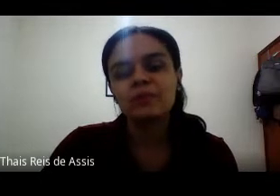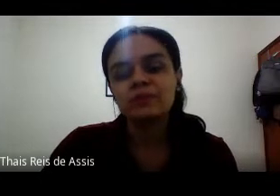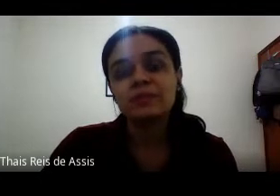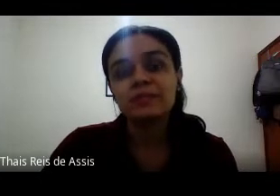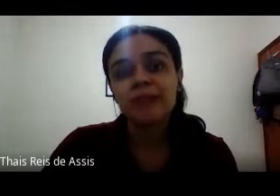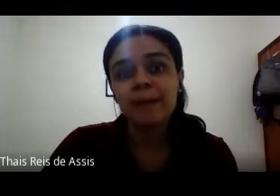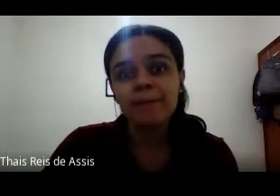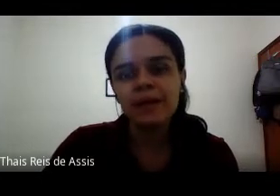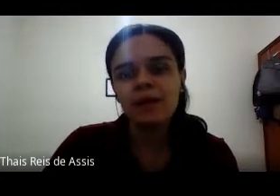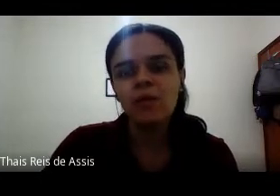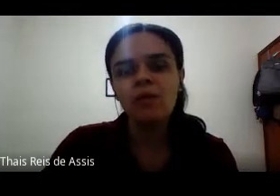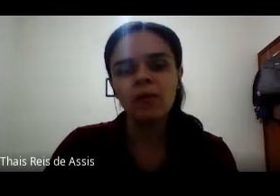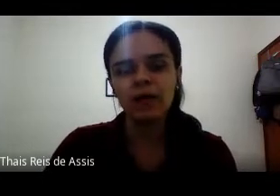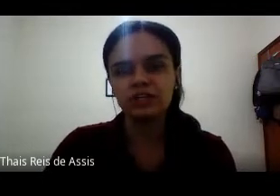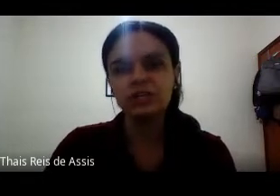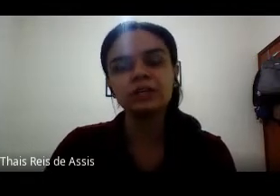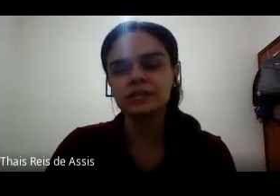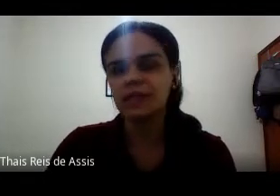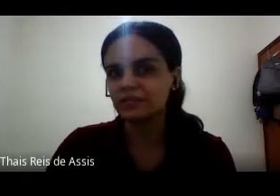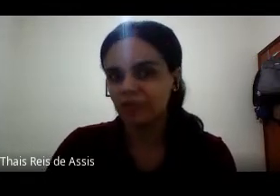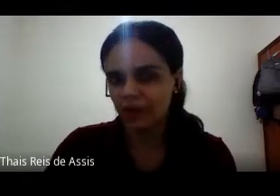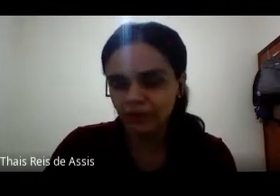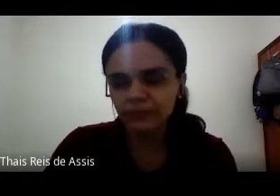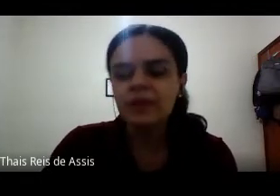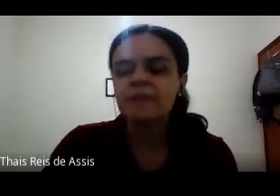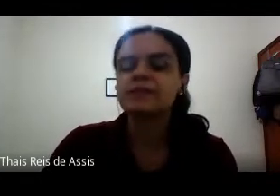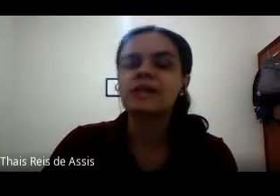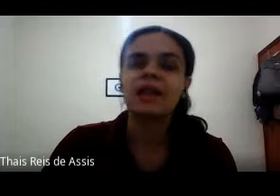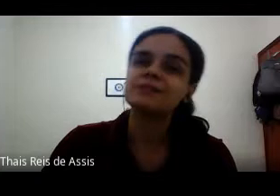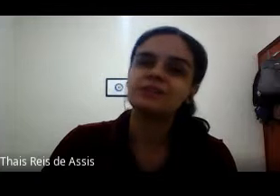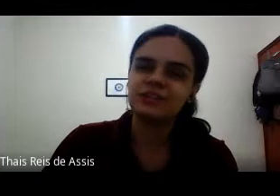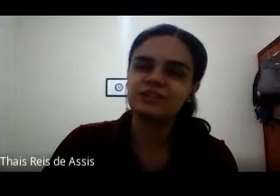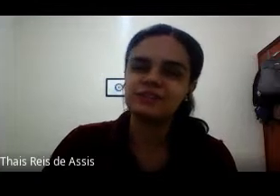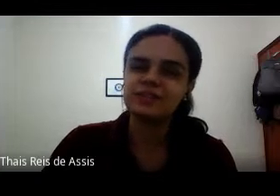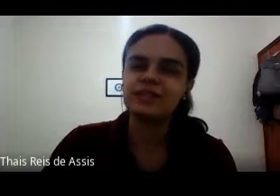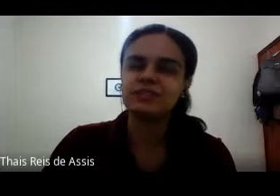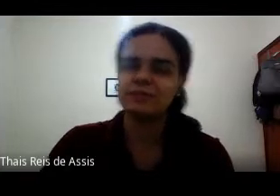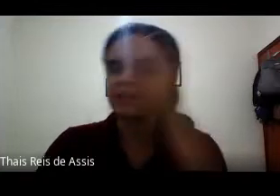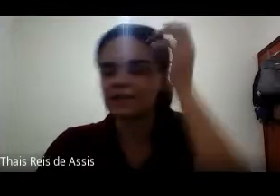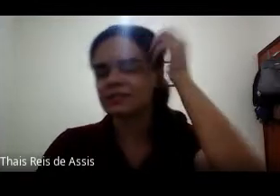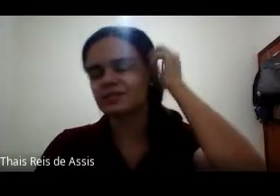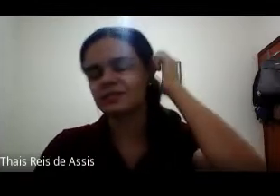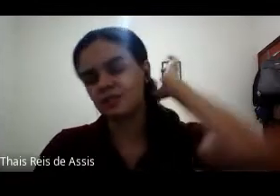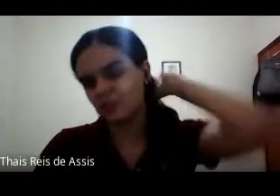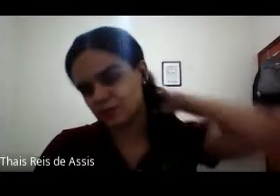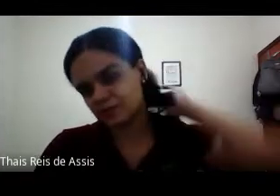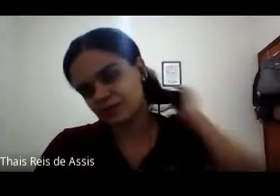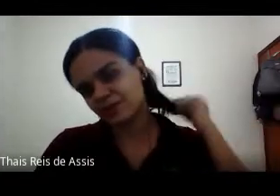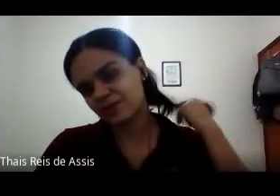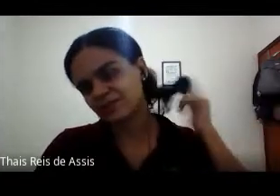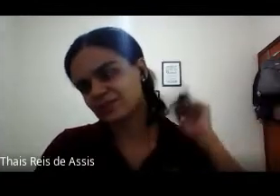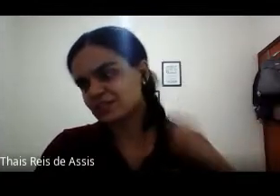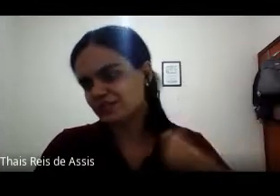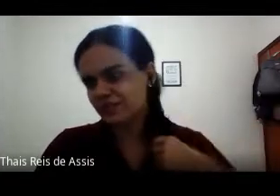novo professor precisa saber como agir na sala de aula. Pelos relatos que eu já li de vocês, de experiências anteriores,